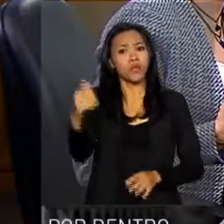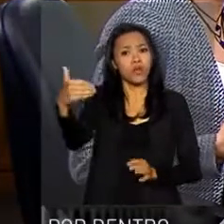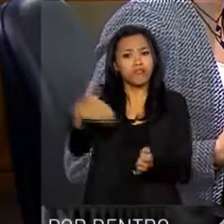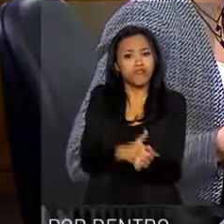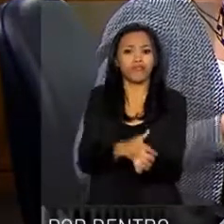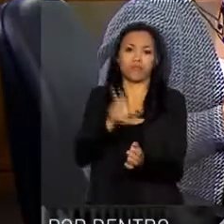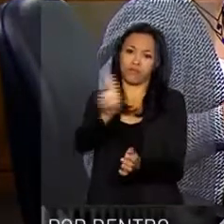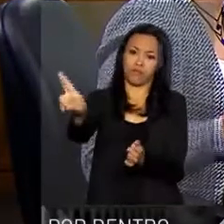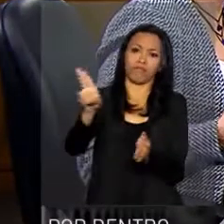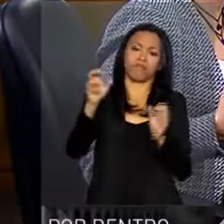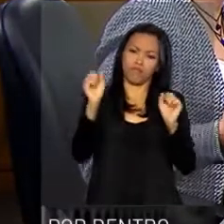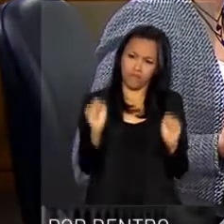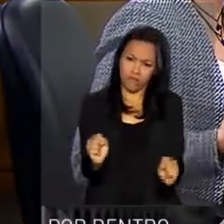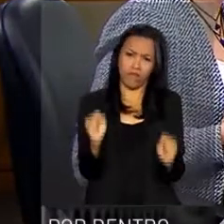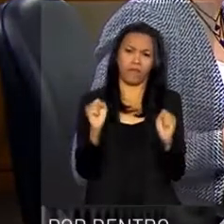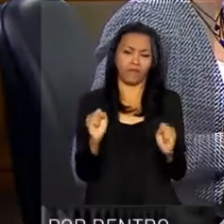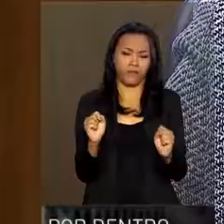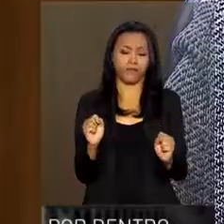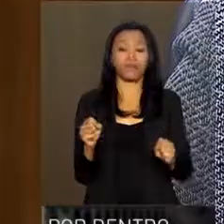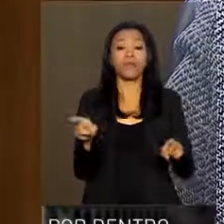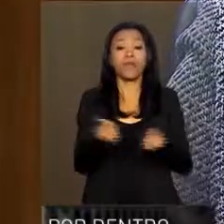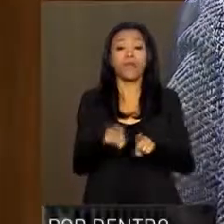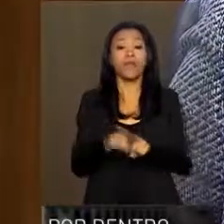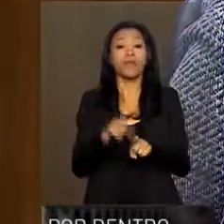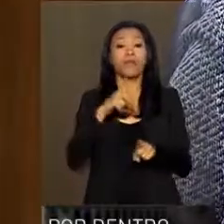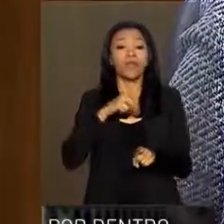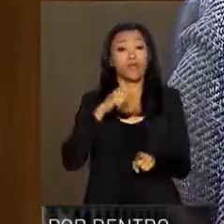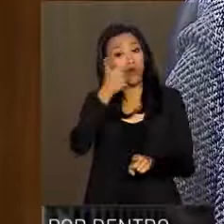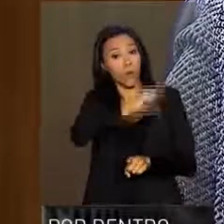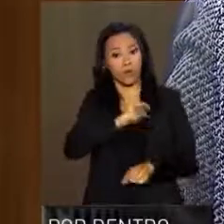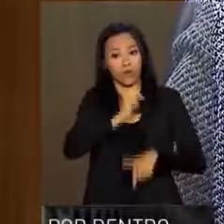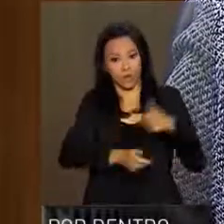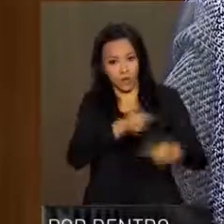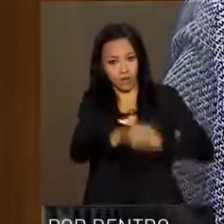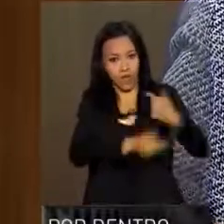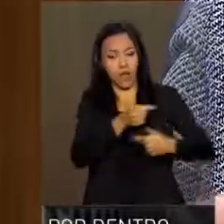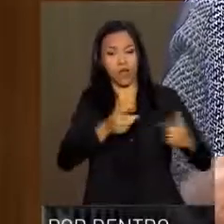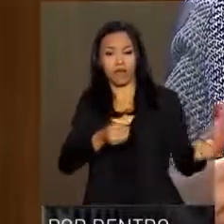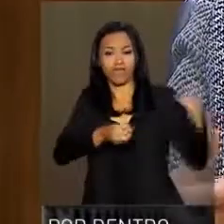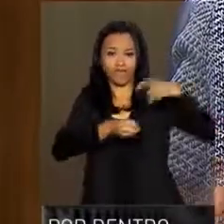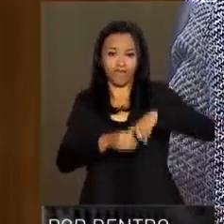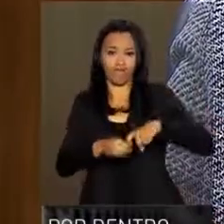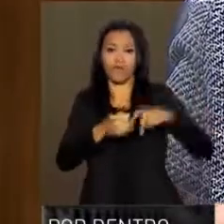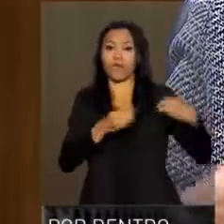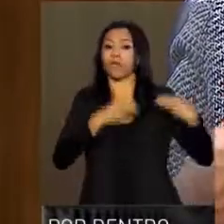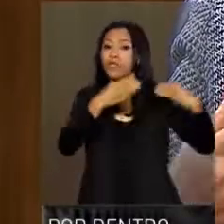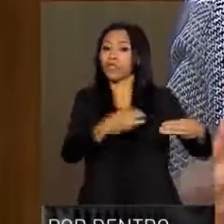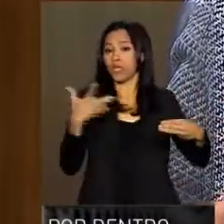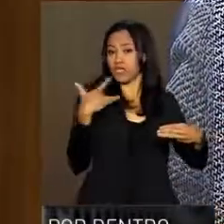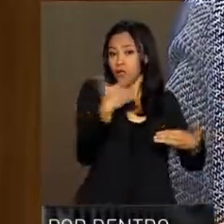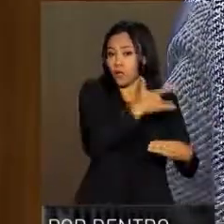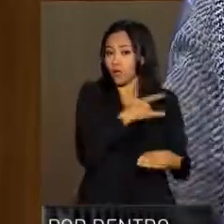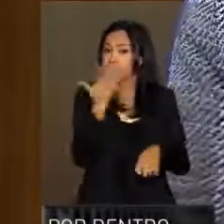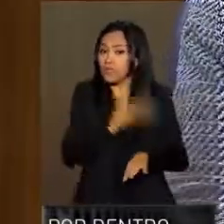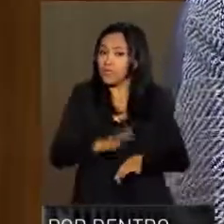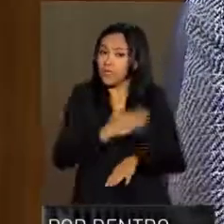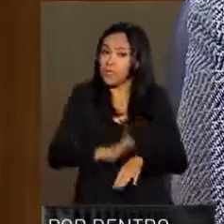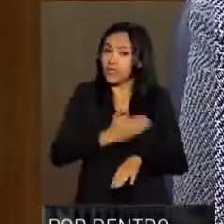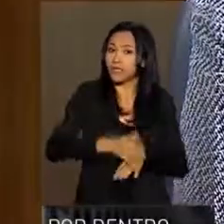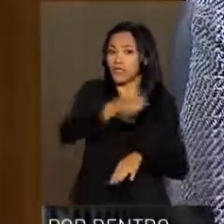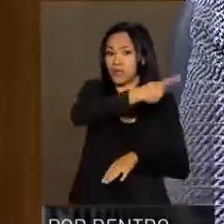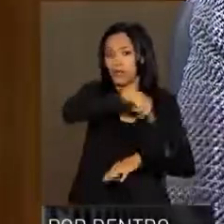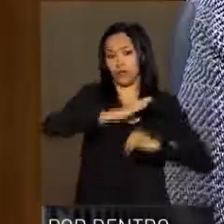preservado e temos também uma ação muito forte com o ministério da saúde capacitando os profissionais é